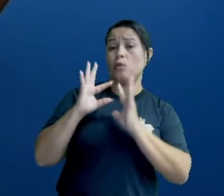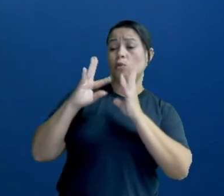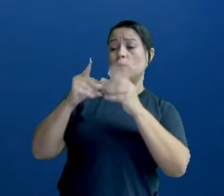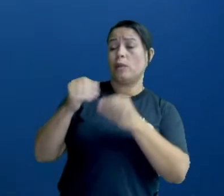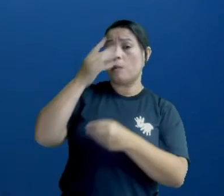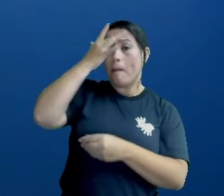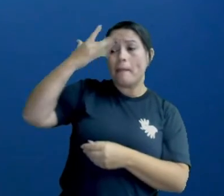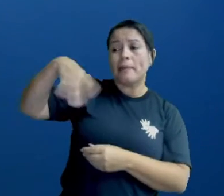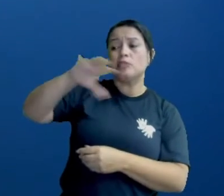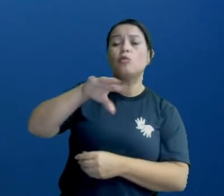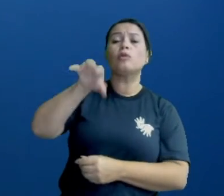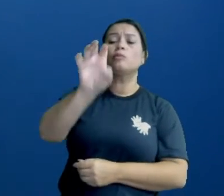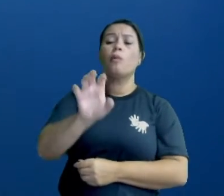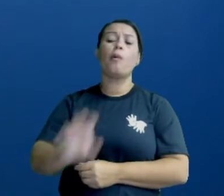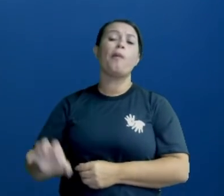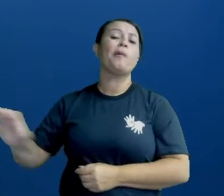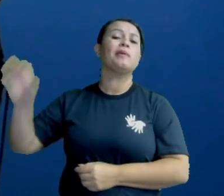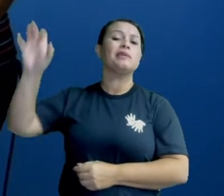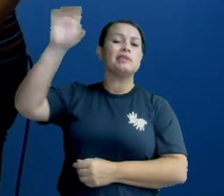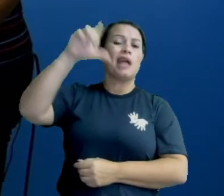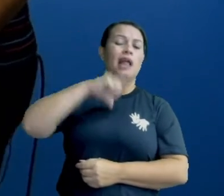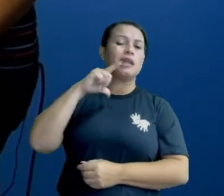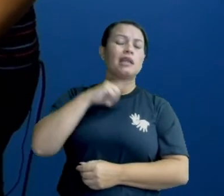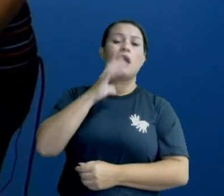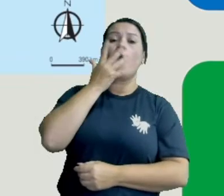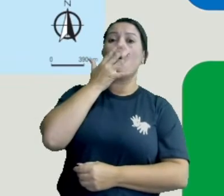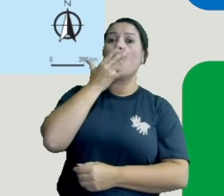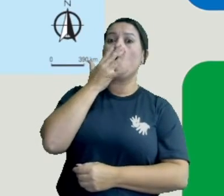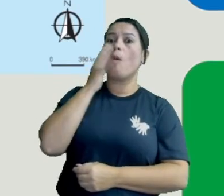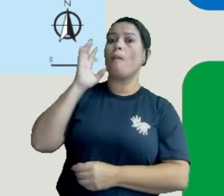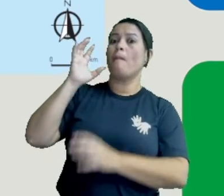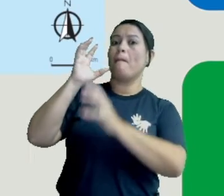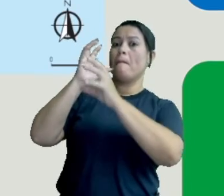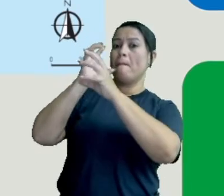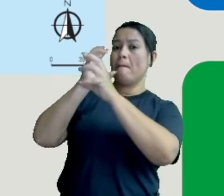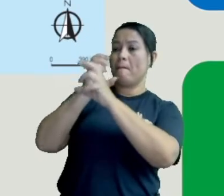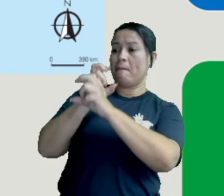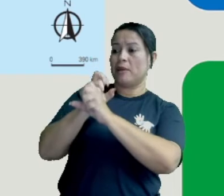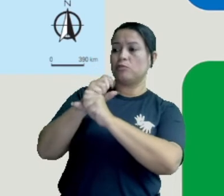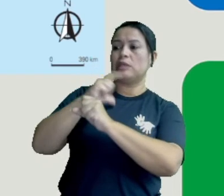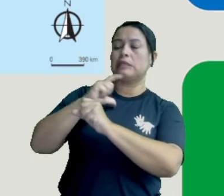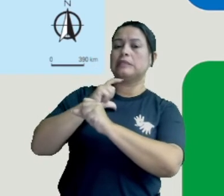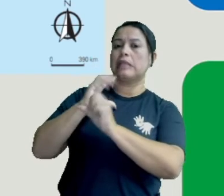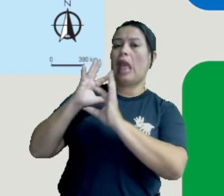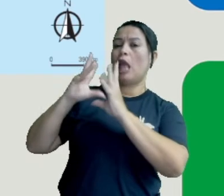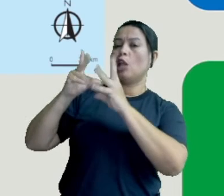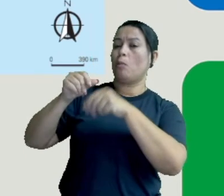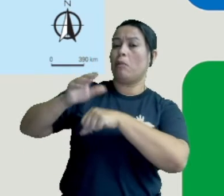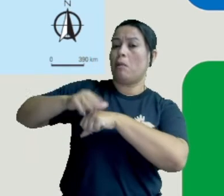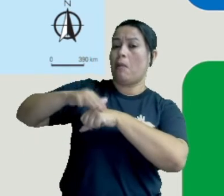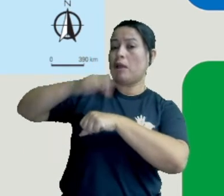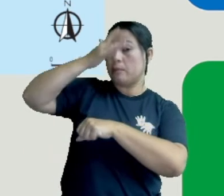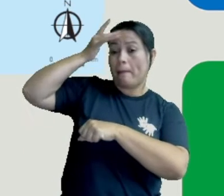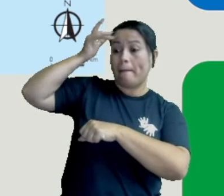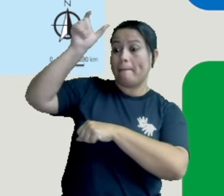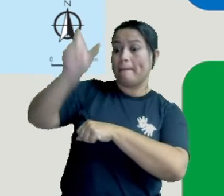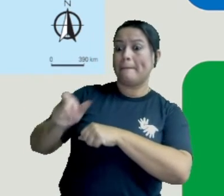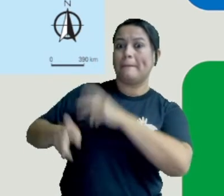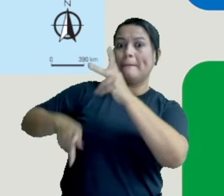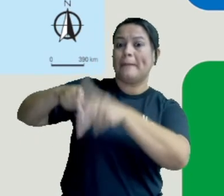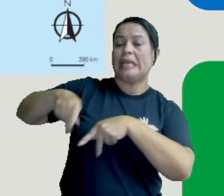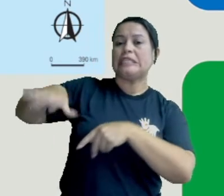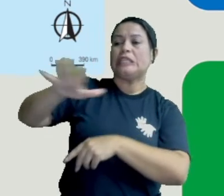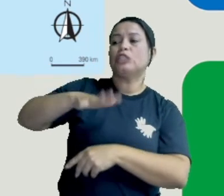estados. Logicamente, os estados que têm uma coloração mais escuras são aqueles estados que têm um número total de habitantes maior. Então perceba aqui, né,